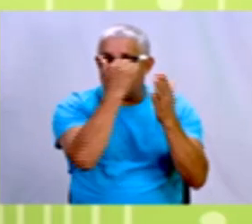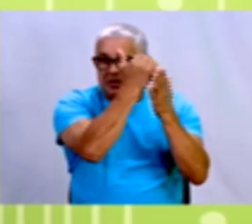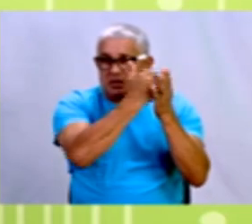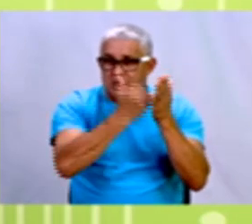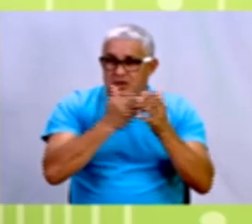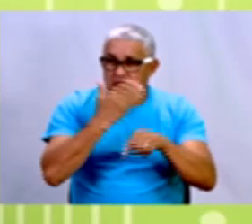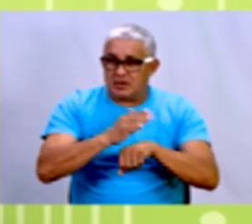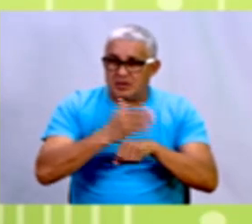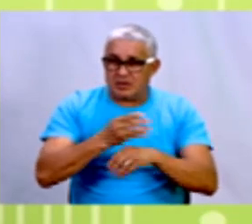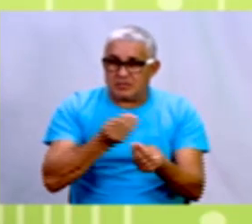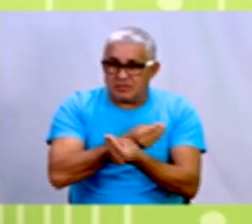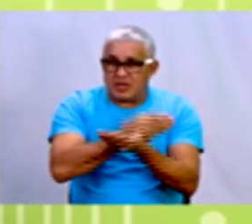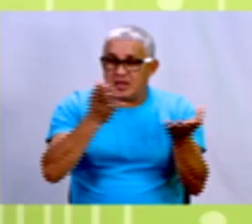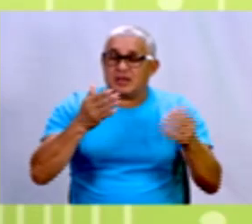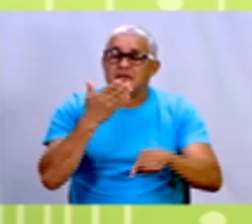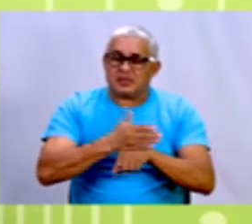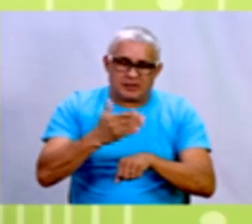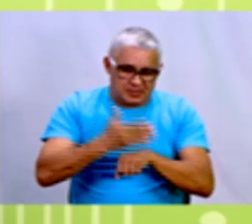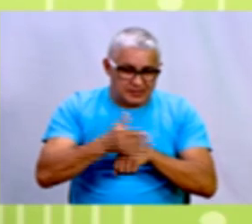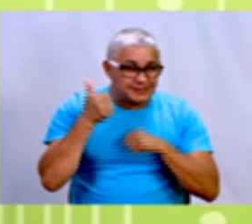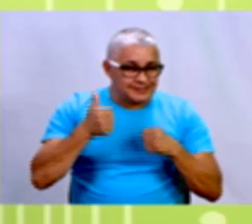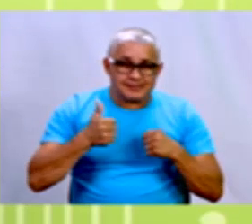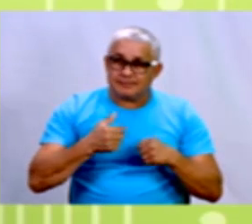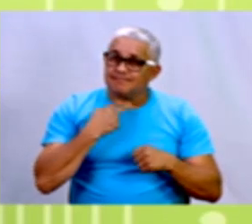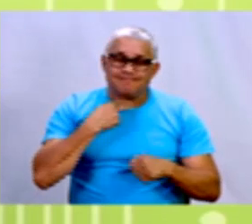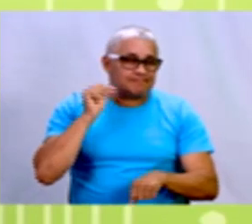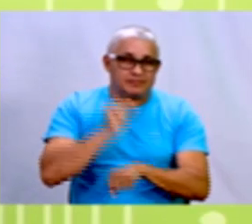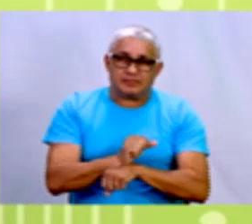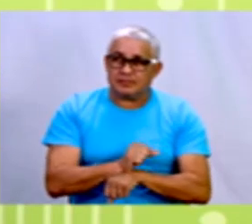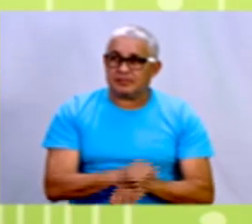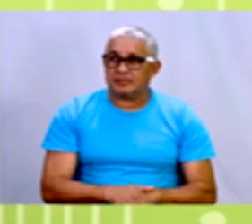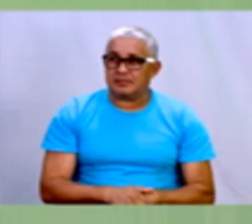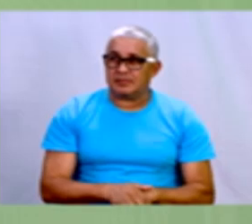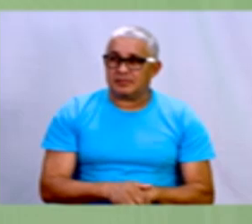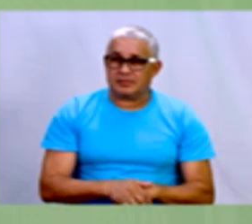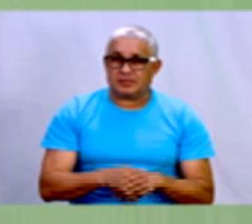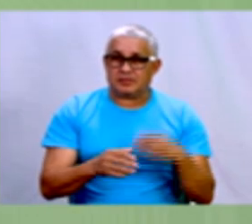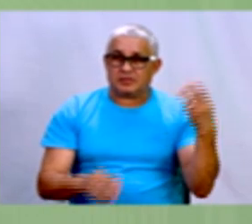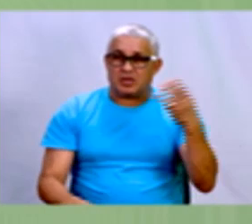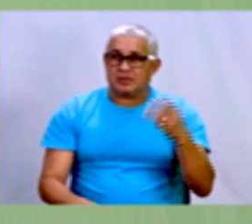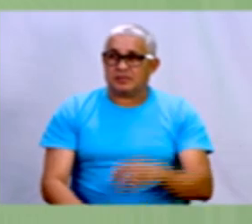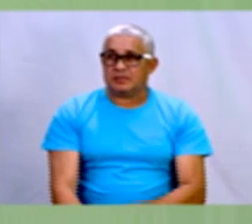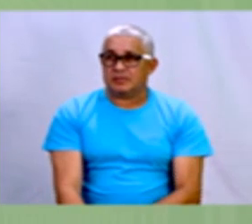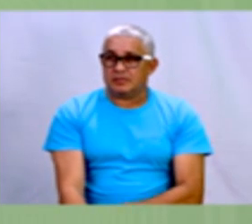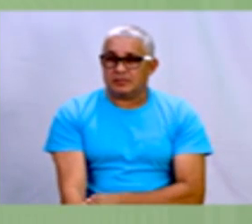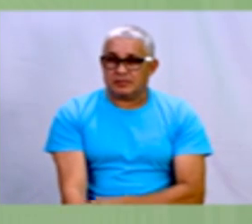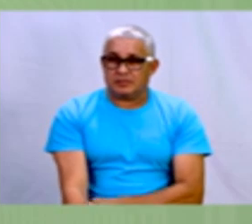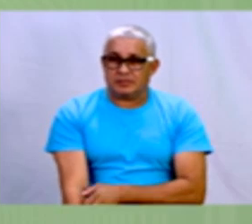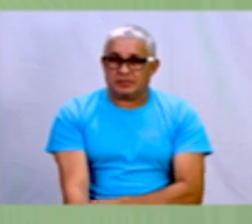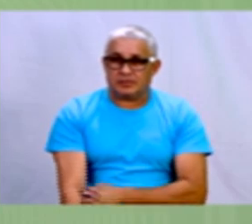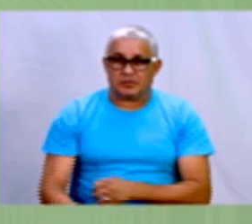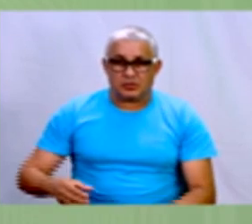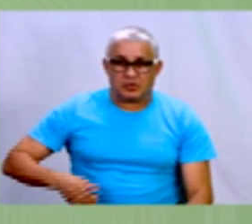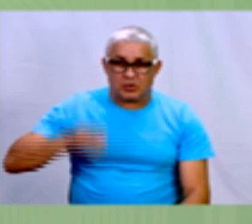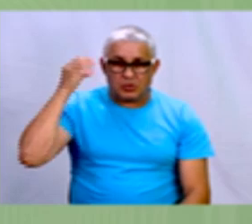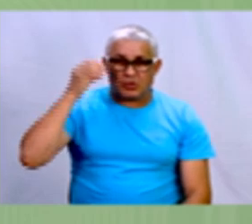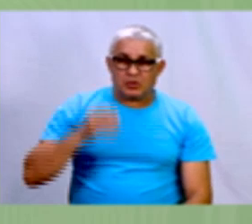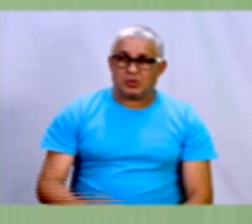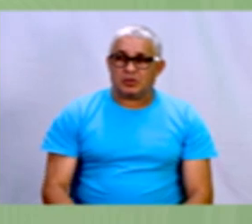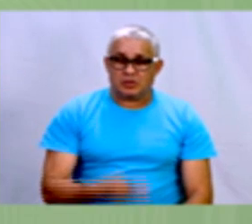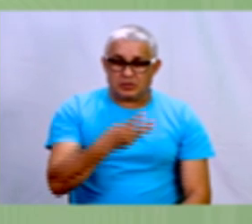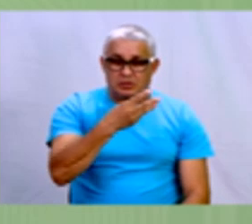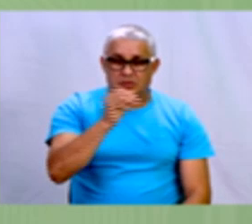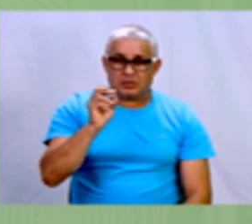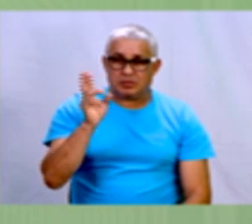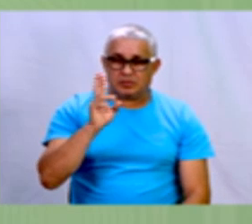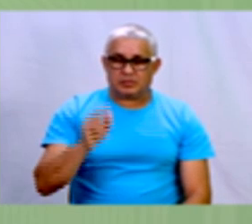vocês, então vamos praticar mesmo, não vamos deixar de fazer, tá? Questão de número 3. Um telefone celular custa R$